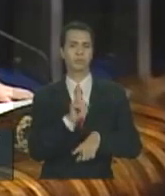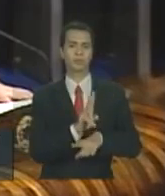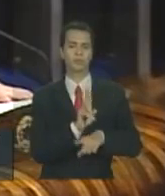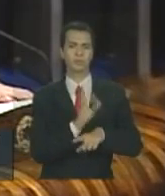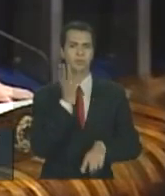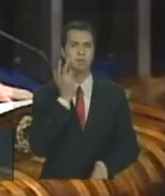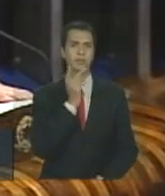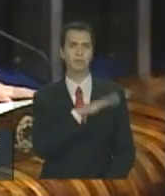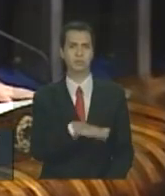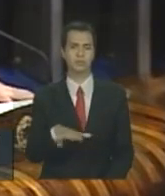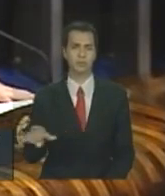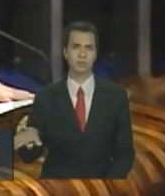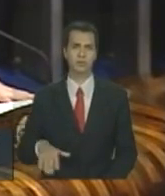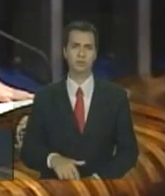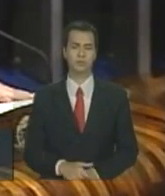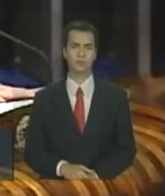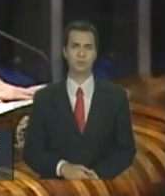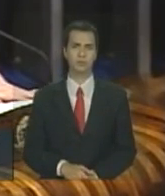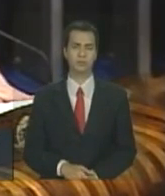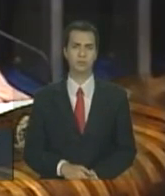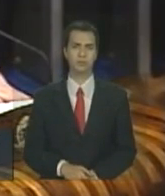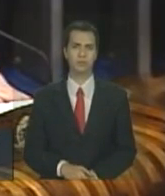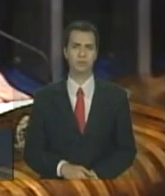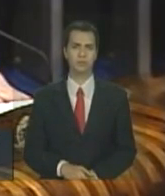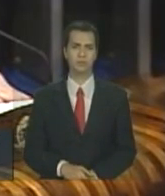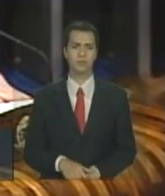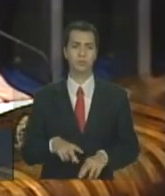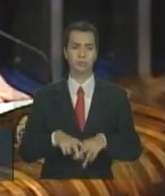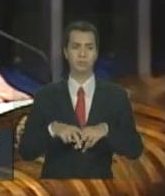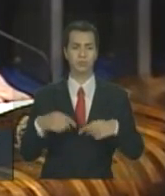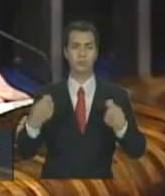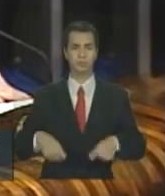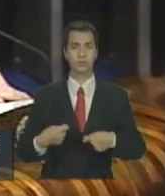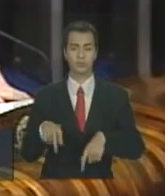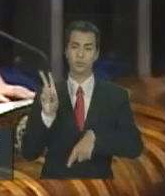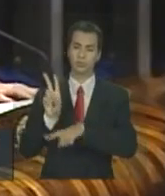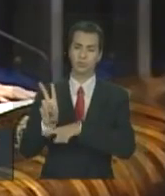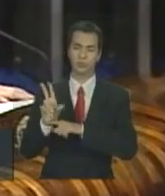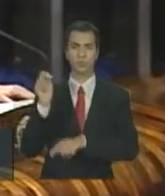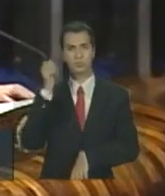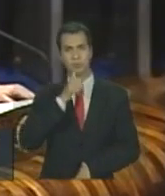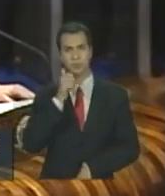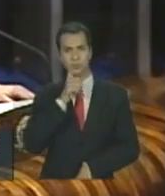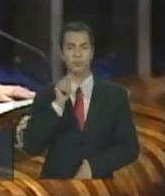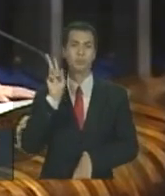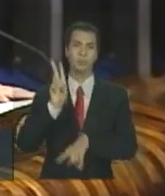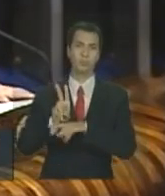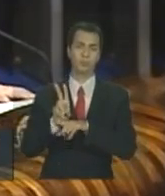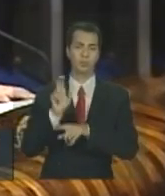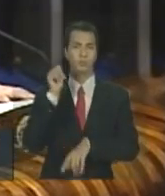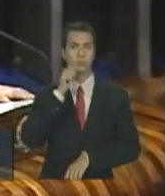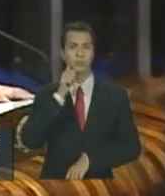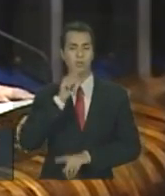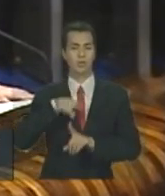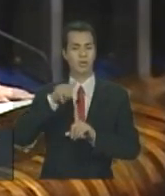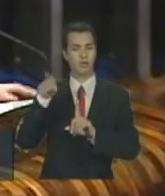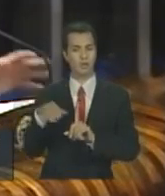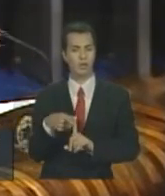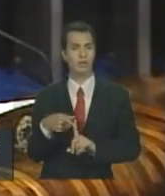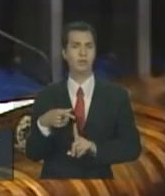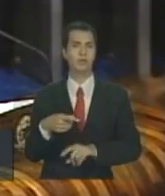crianças. Daí a importância também de proteger a mulher gestante, a